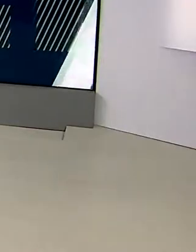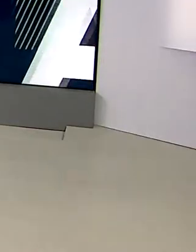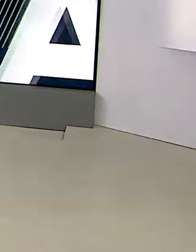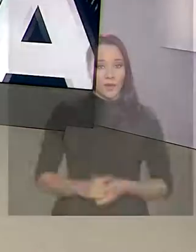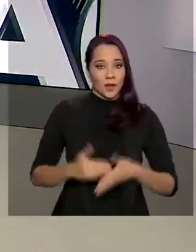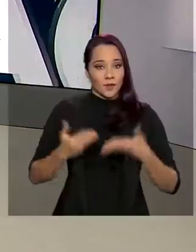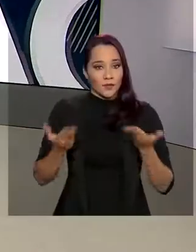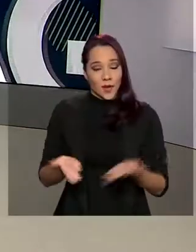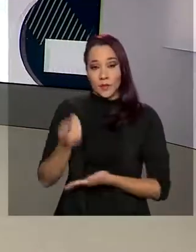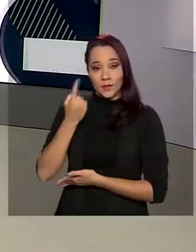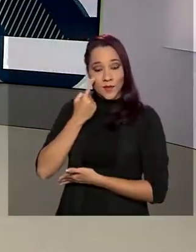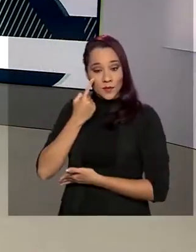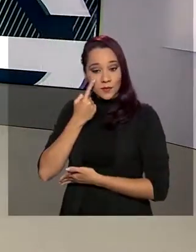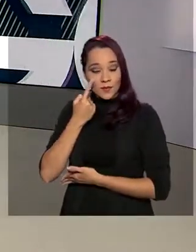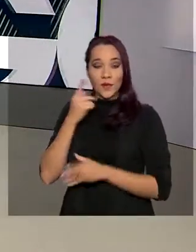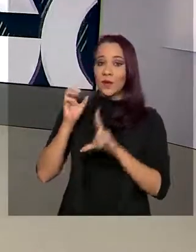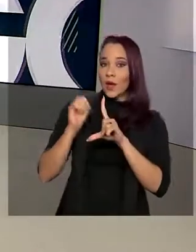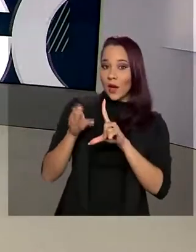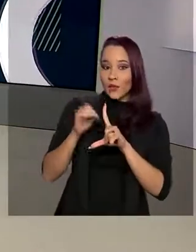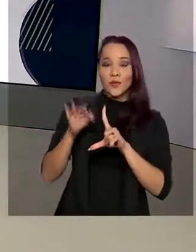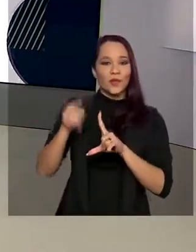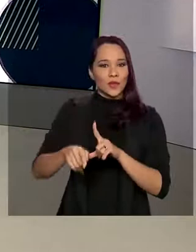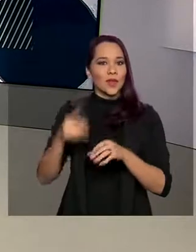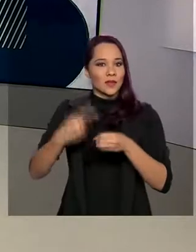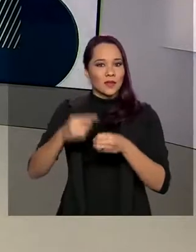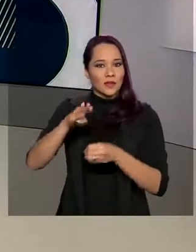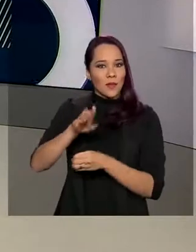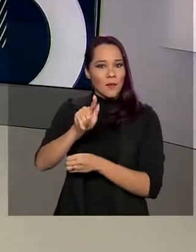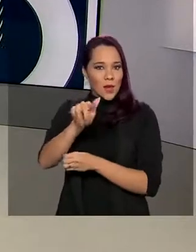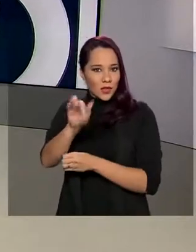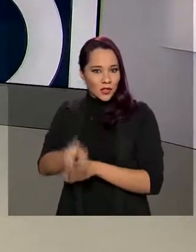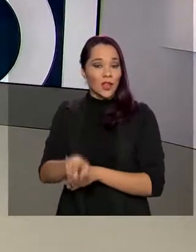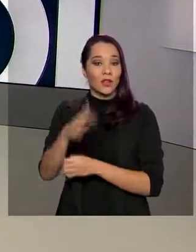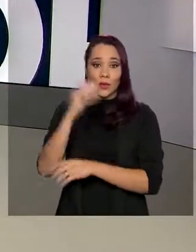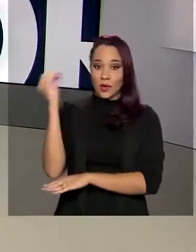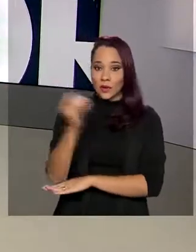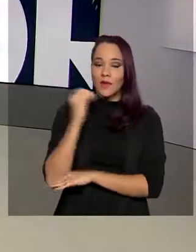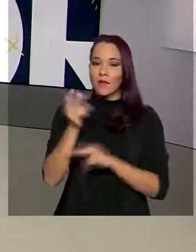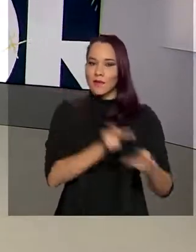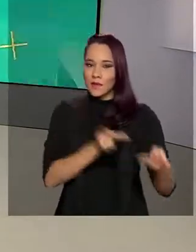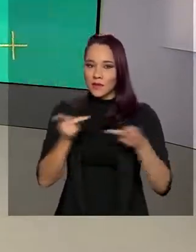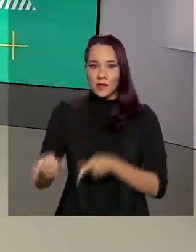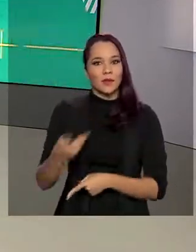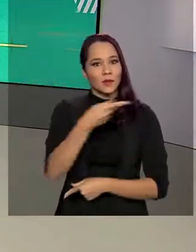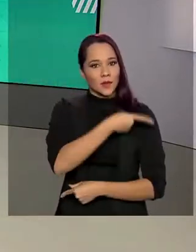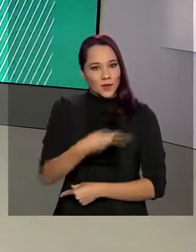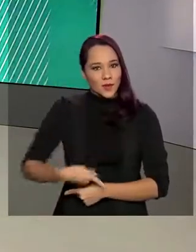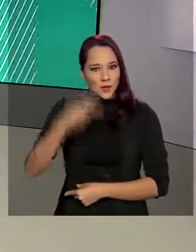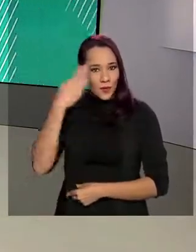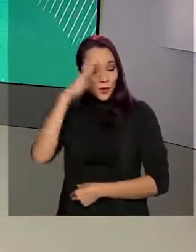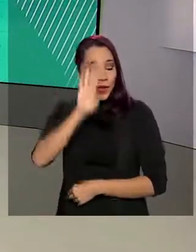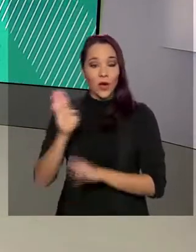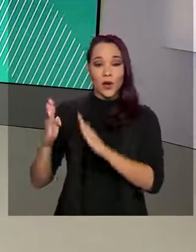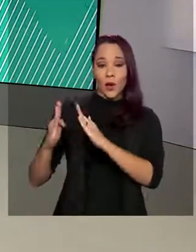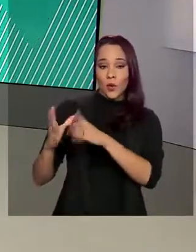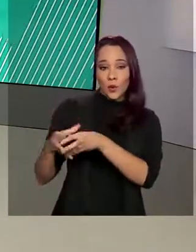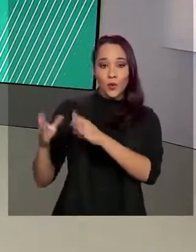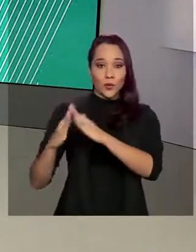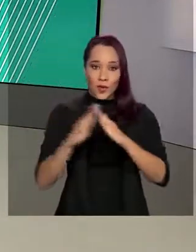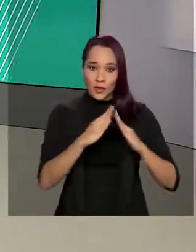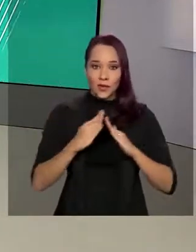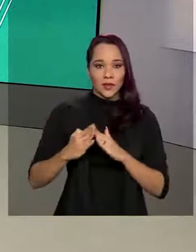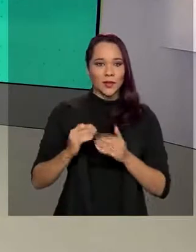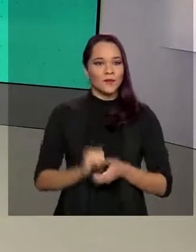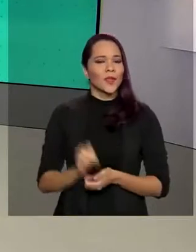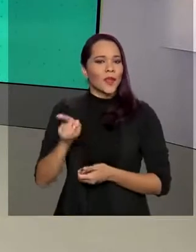Bom, você acompanhou ao vivo, direto de Bagé, no Rio Grande do Sul, a visita do presidente Jair Bolsonaro a conjuntos habitacionais.